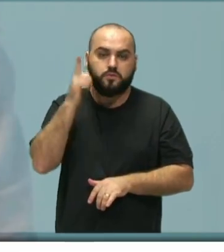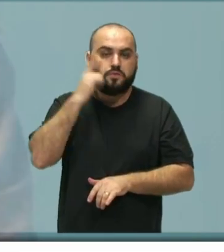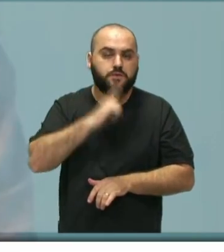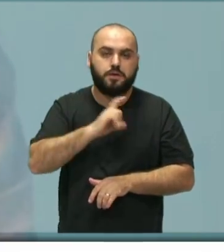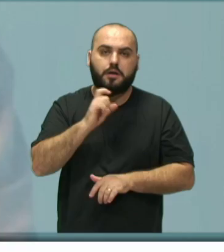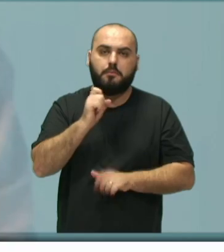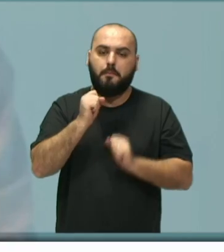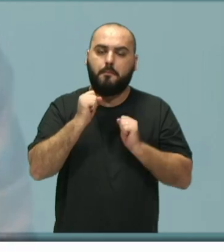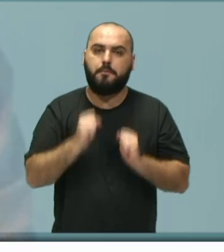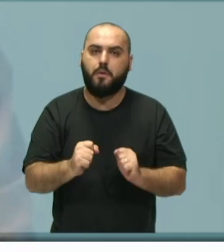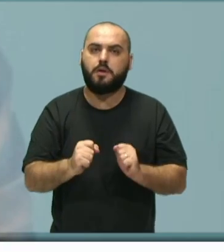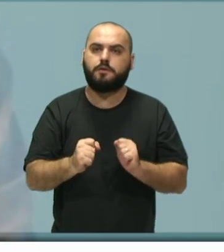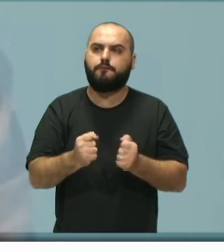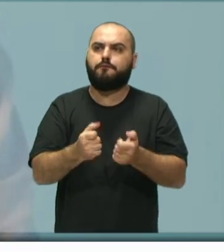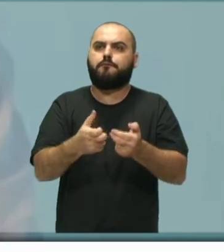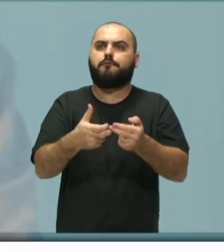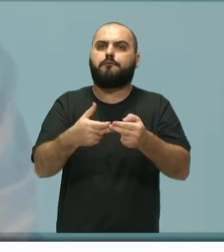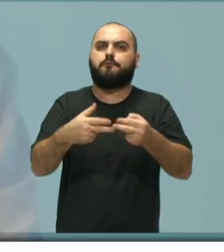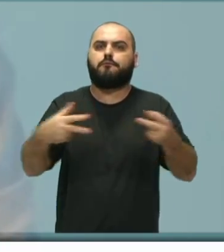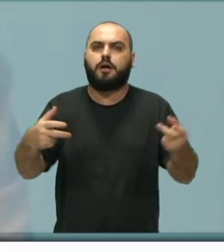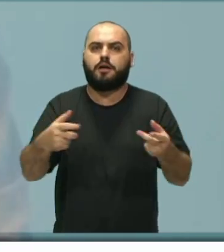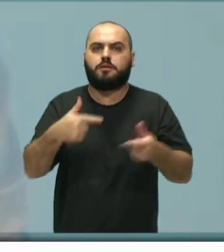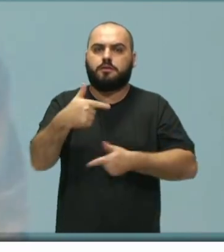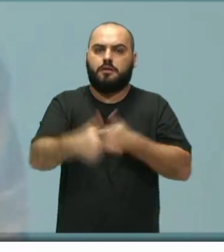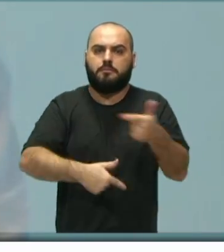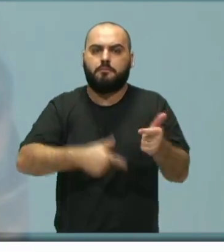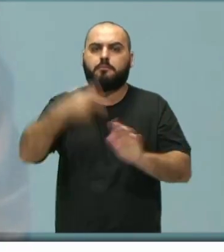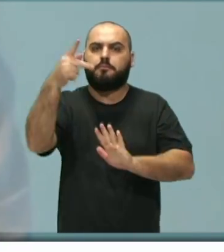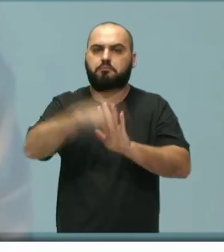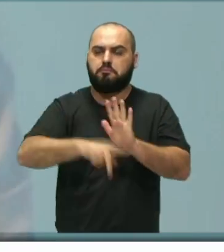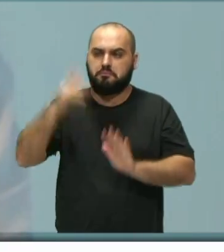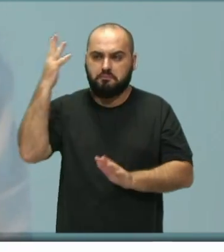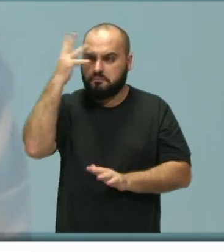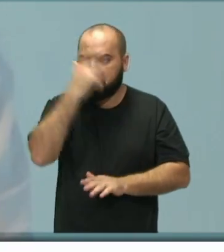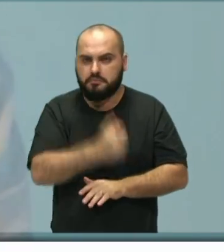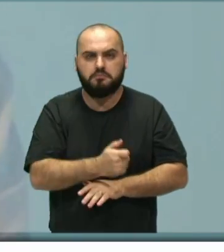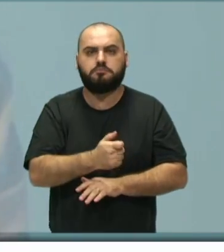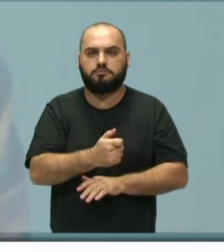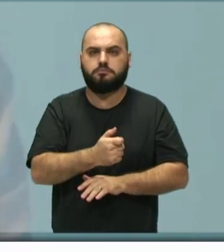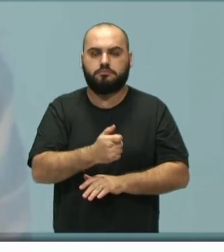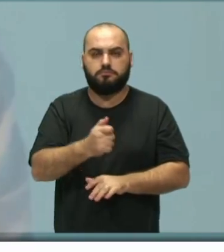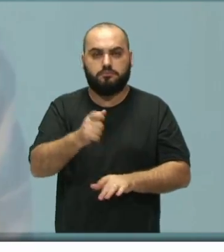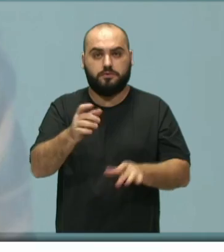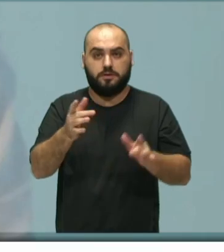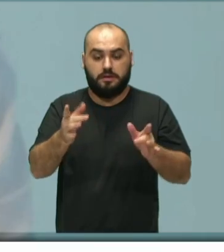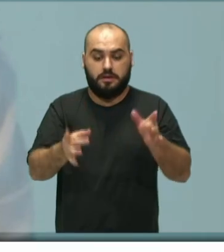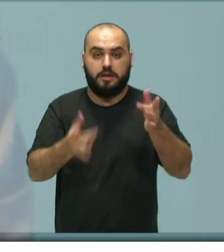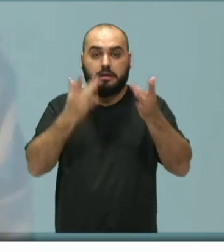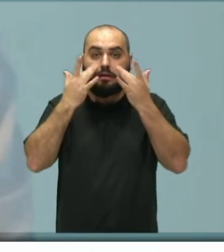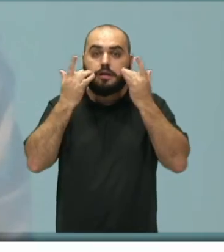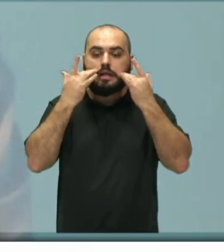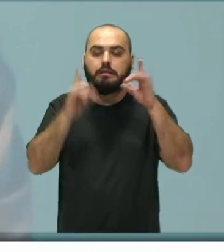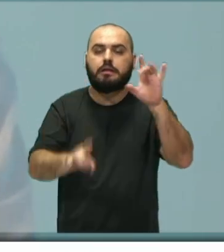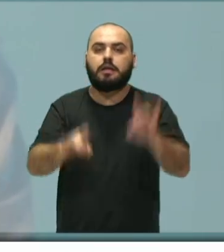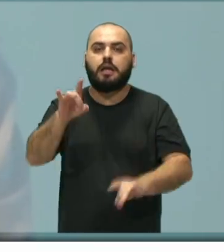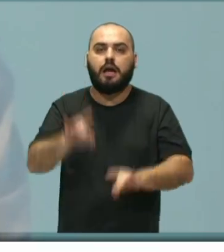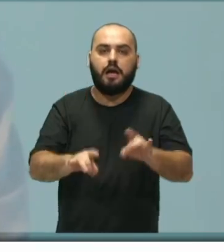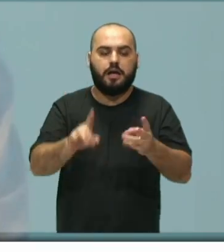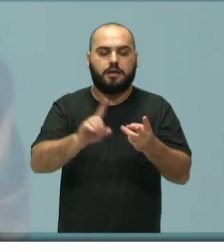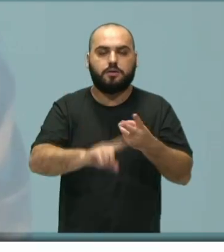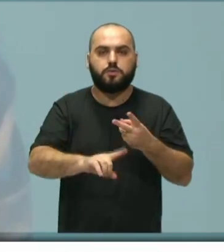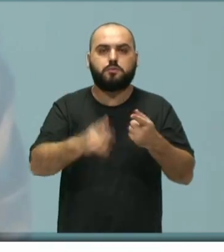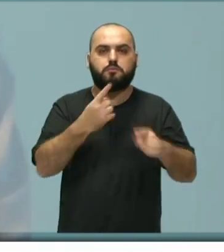possibilita várias atividades, vários projetos muito bonitos no teatro, né, na literatura,